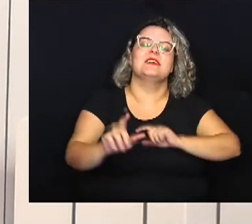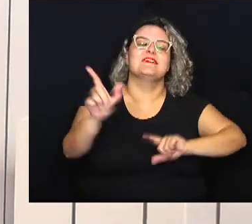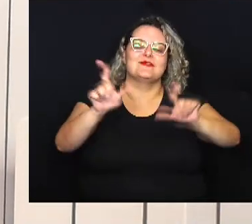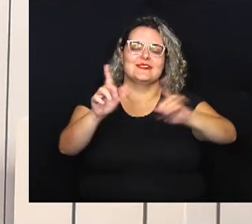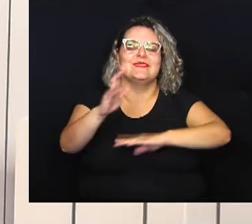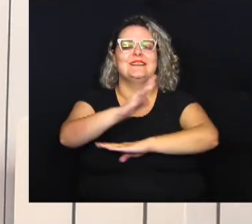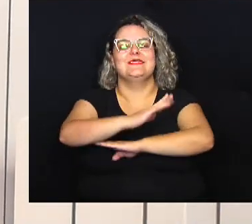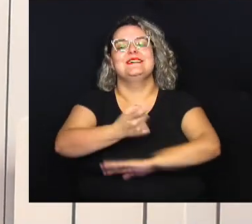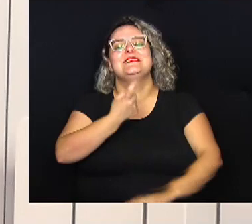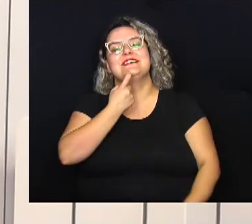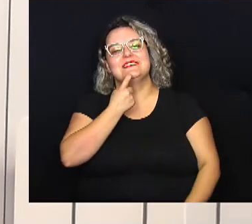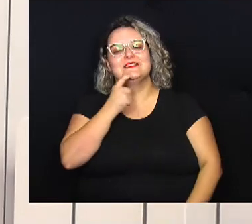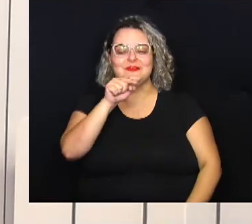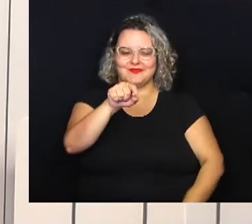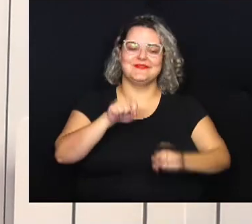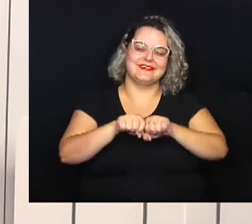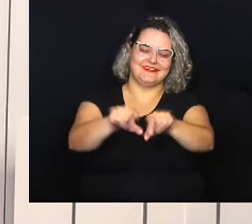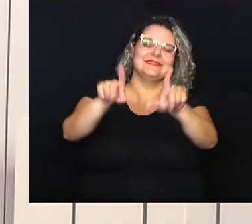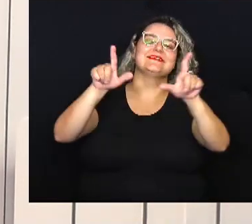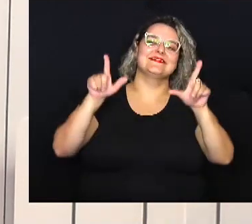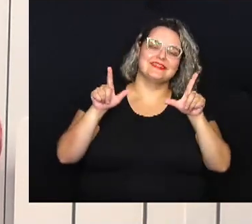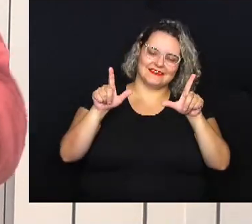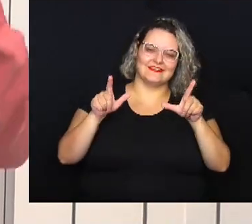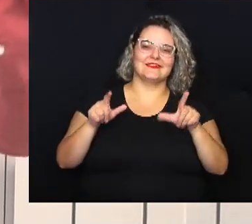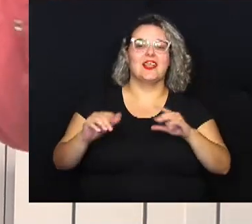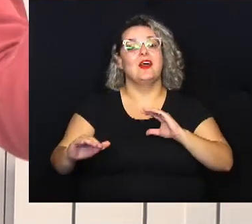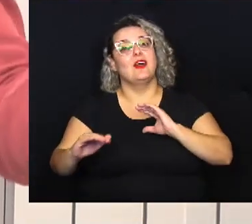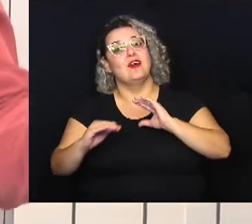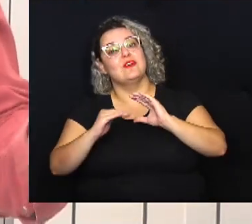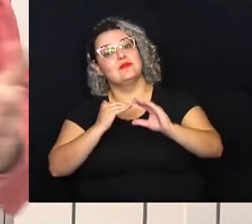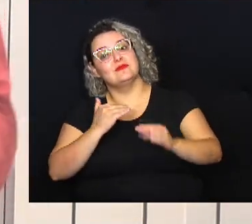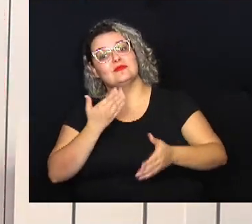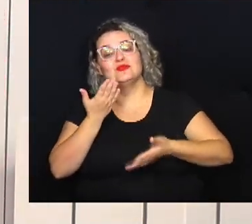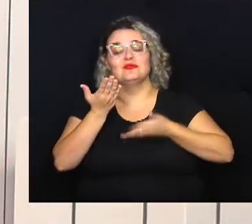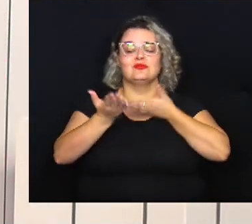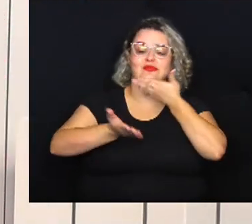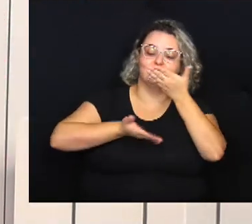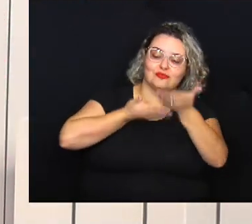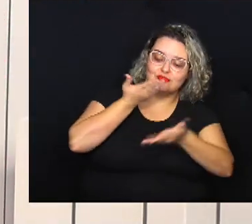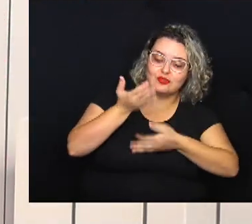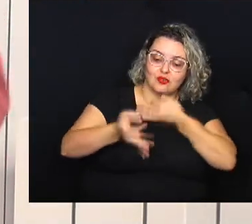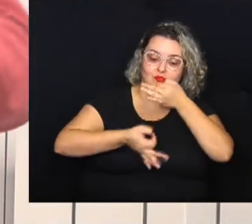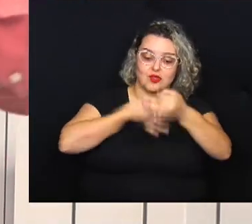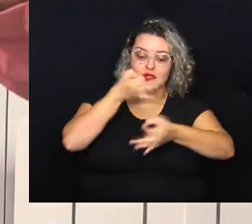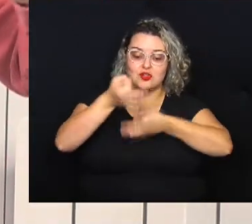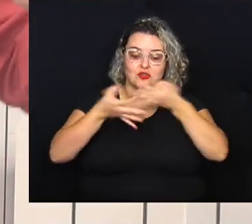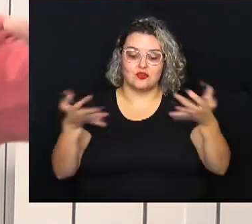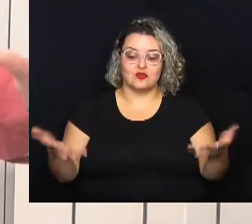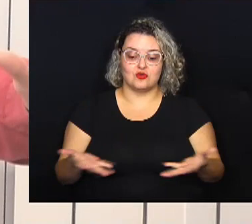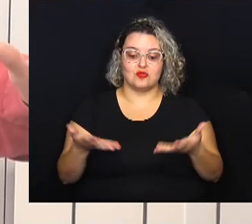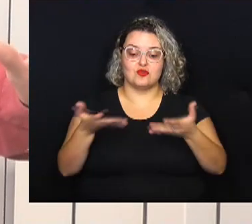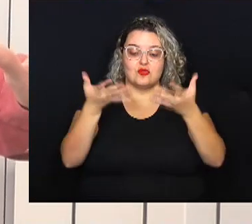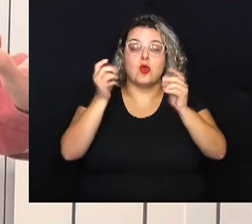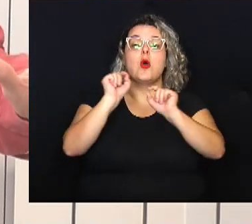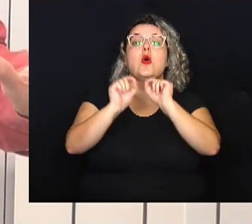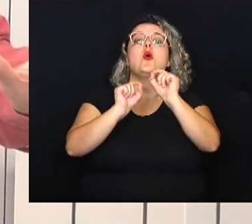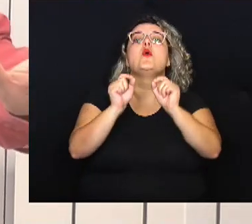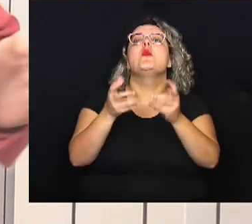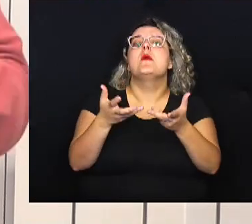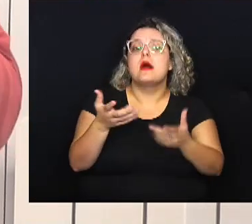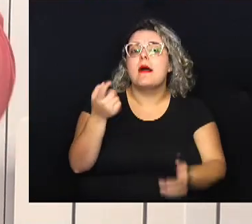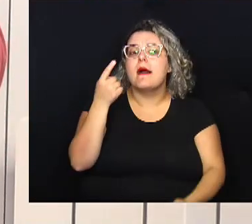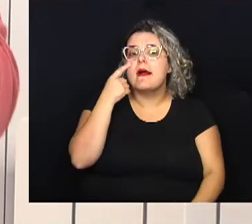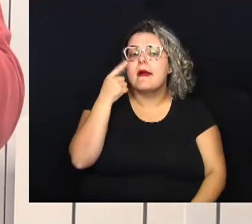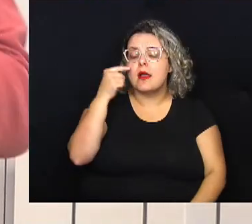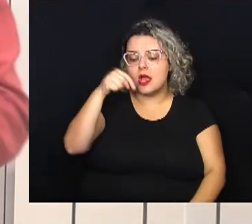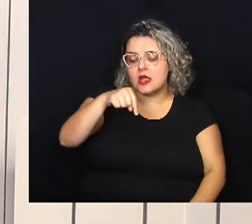TV Câmara Campinas. Você aperta e aí você pode enviar o seu elogio, uma crítica construtiva, o que você quer assistir aqui no